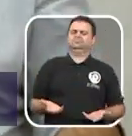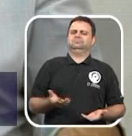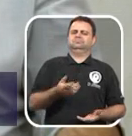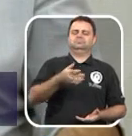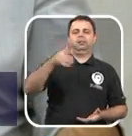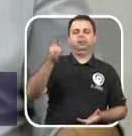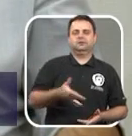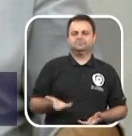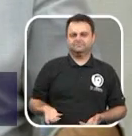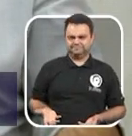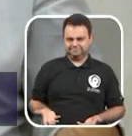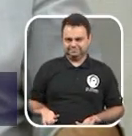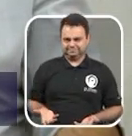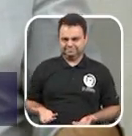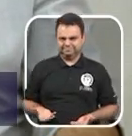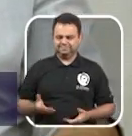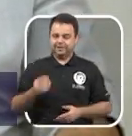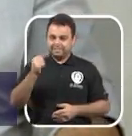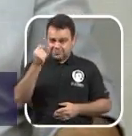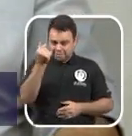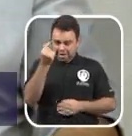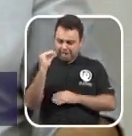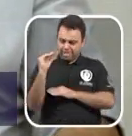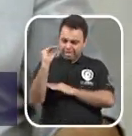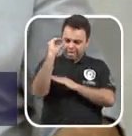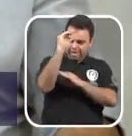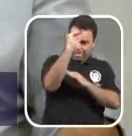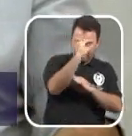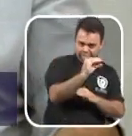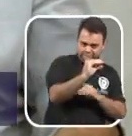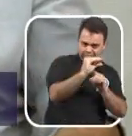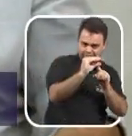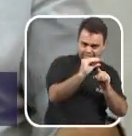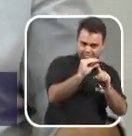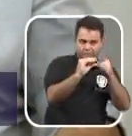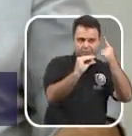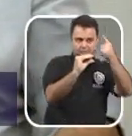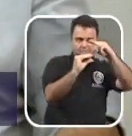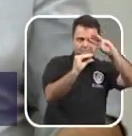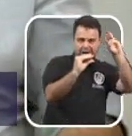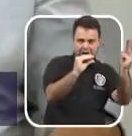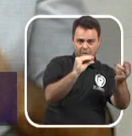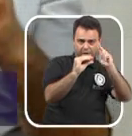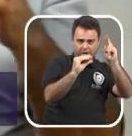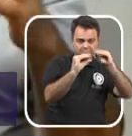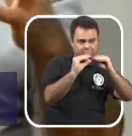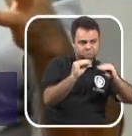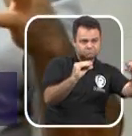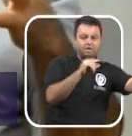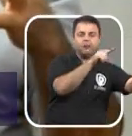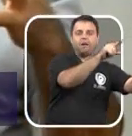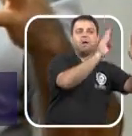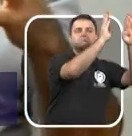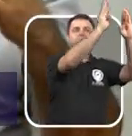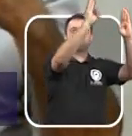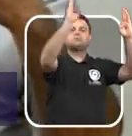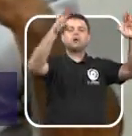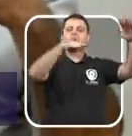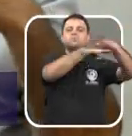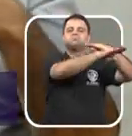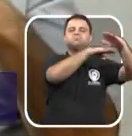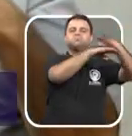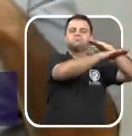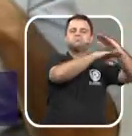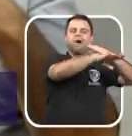ainda nesse recurso está incluído quase 1,5 milhão para o arquivo municipal. Falar, mas o arquivo não tem que ficar na cultura, tem que